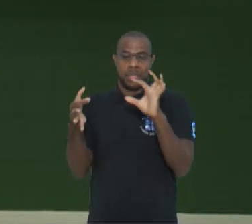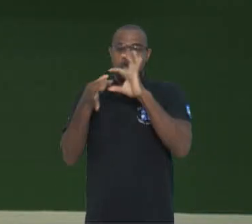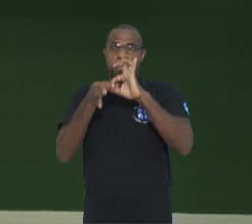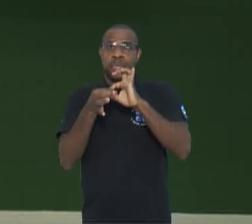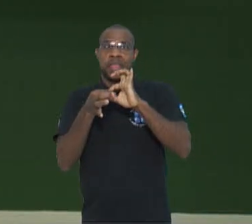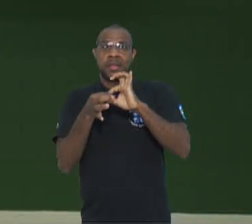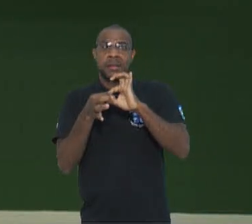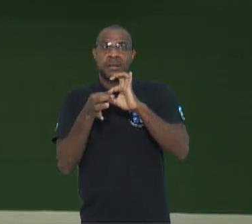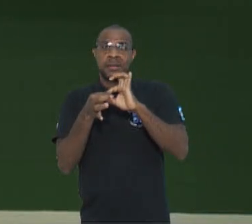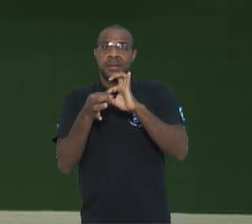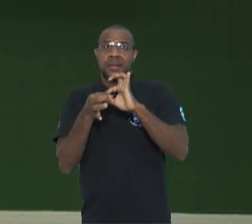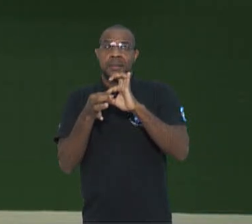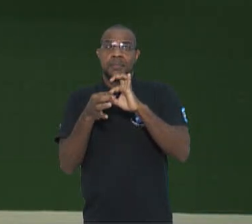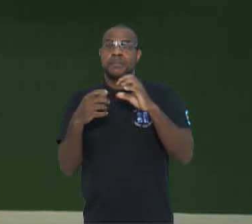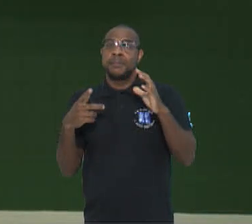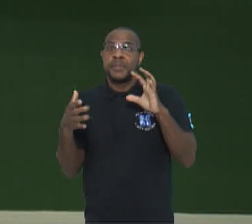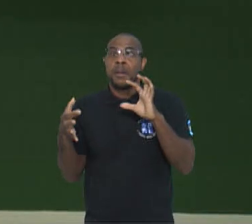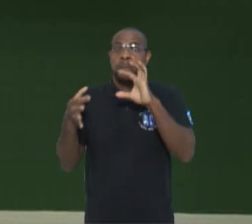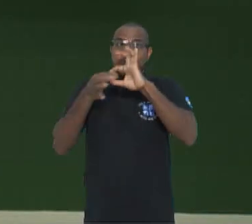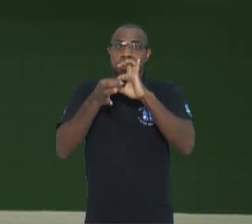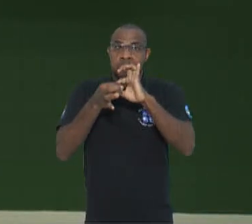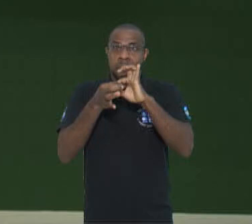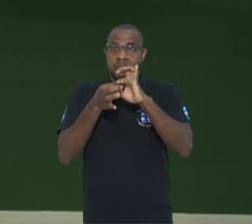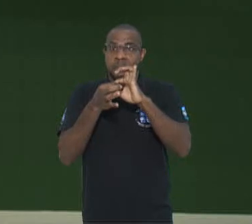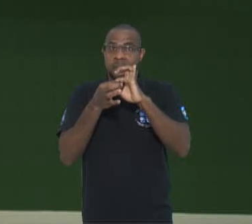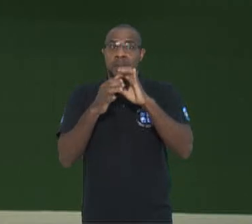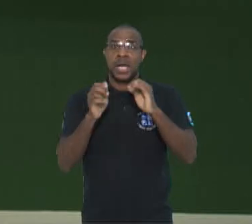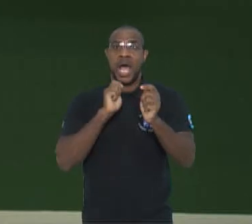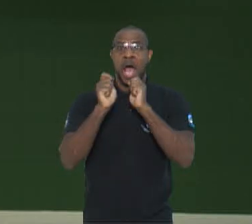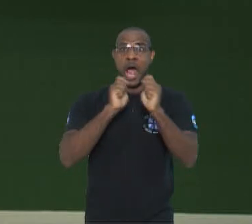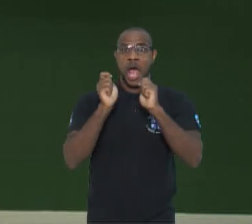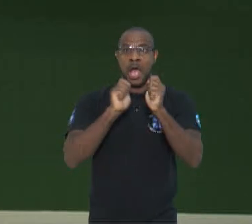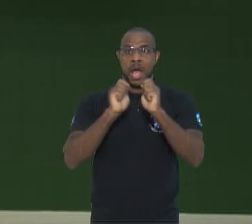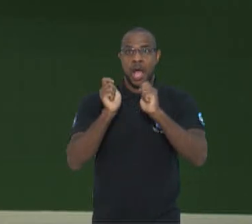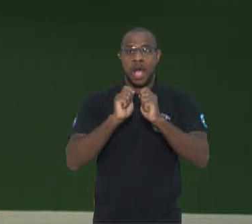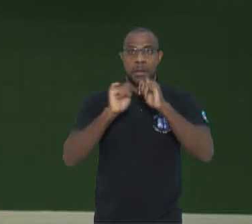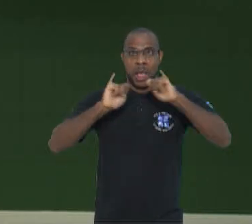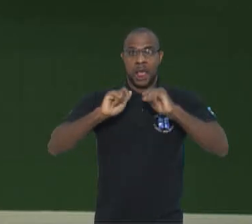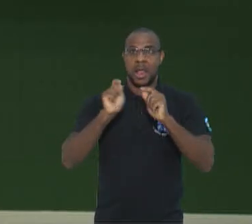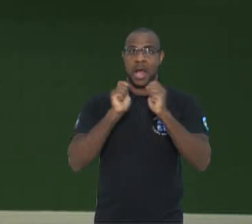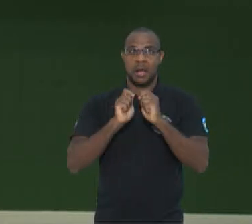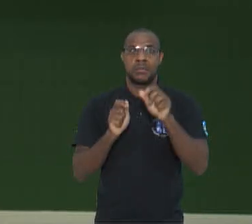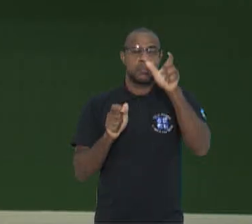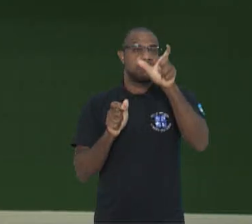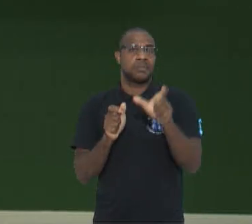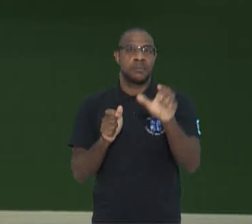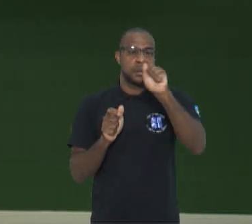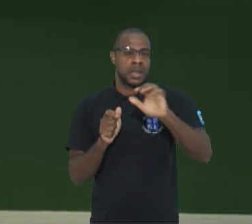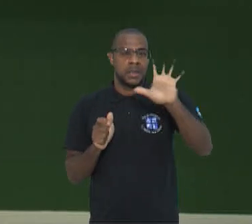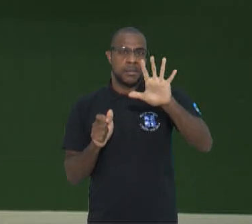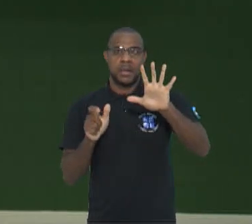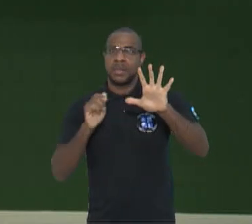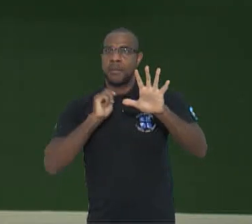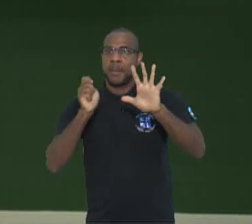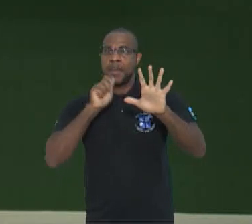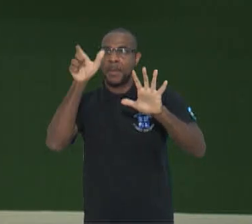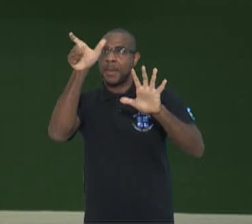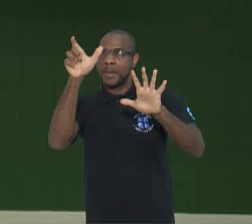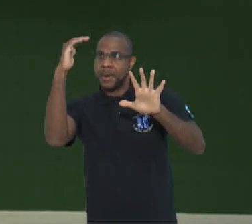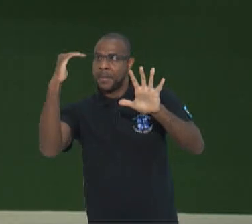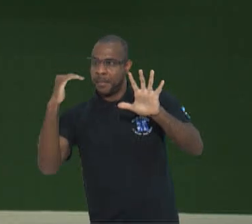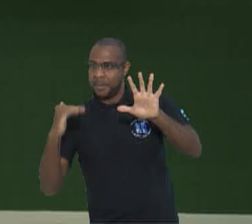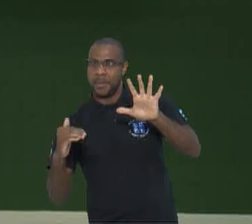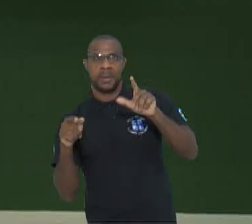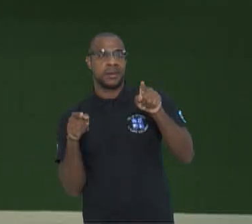imagem ela tem que haver com a reportagem, não adianta a gente fazer colocar uma imagem que não tenha nada a ver, certo? Então,